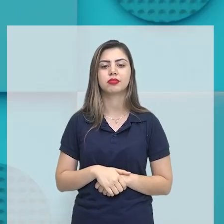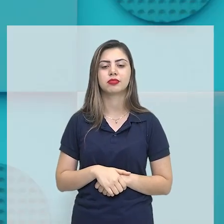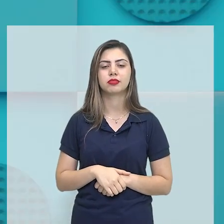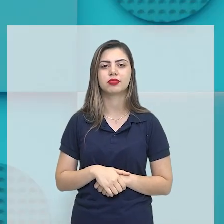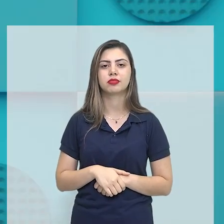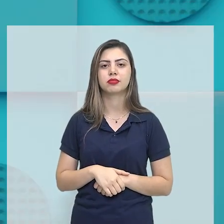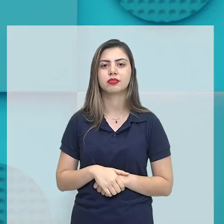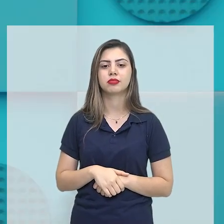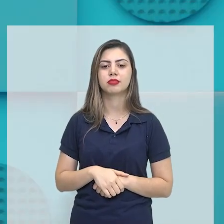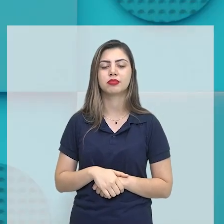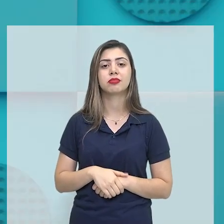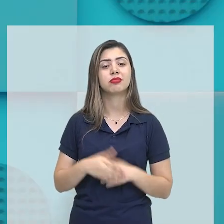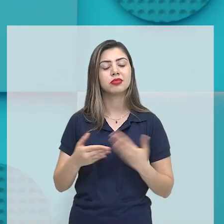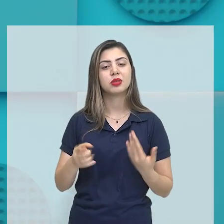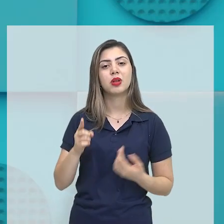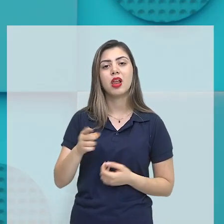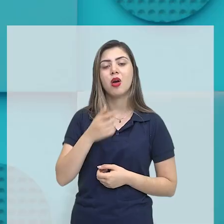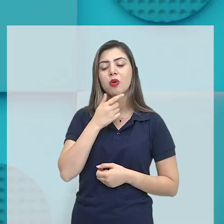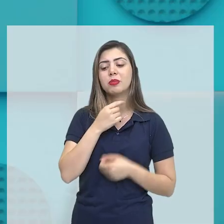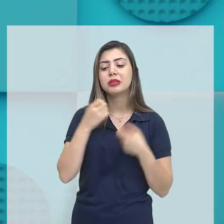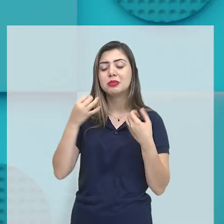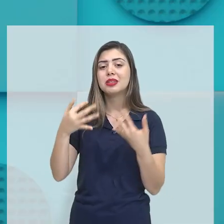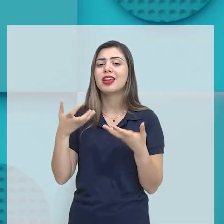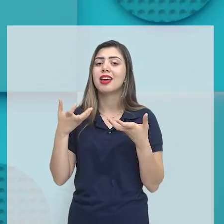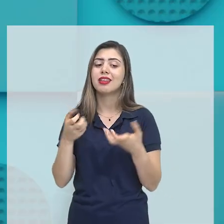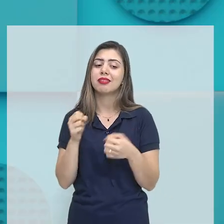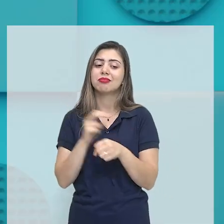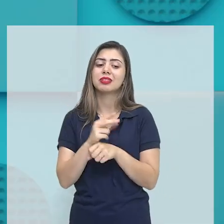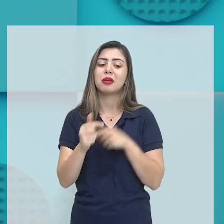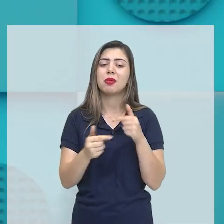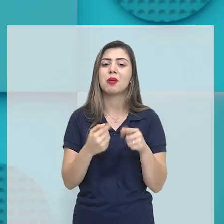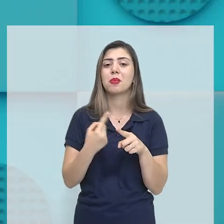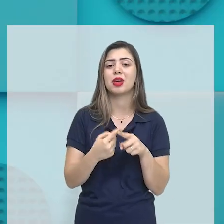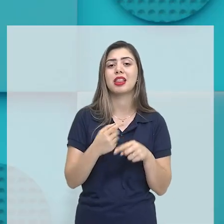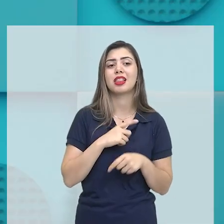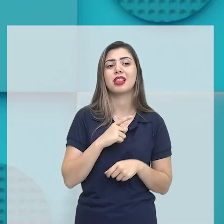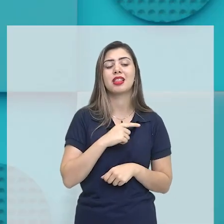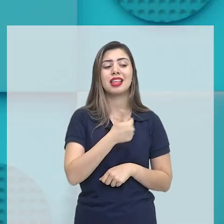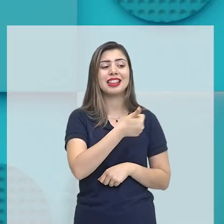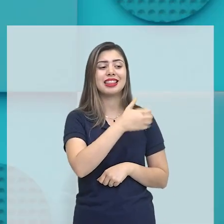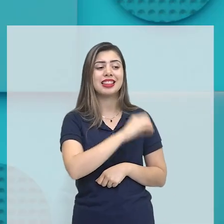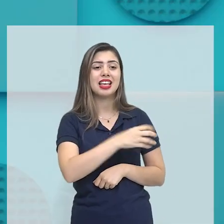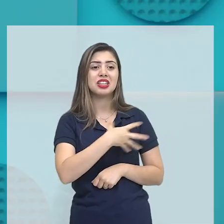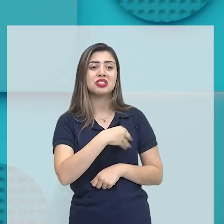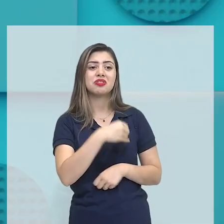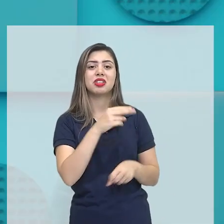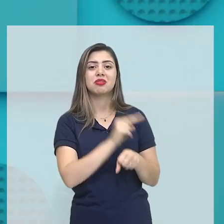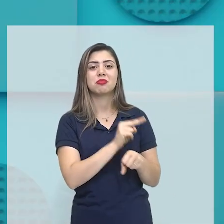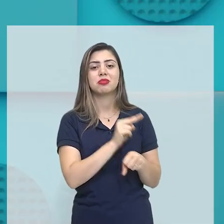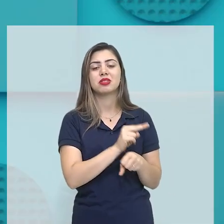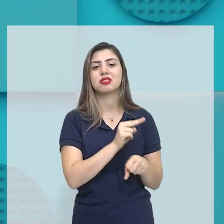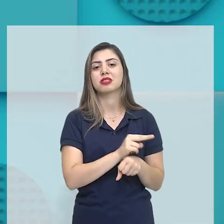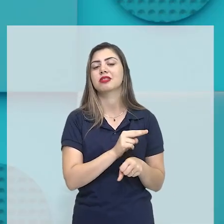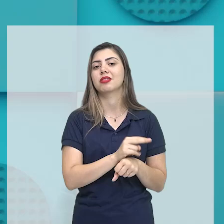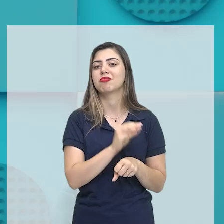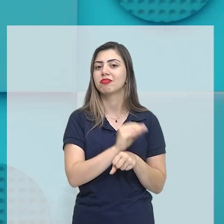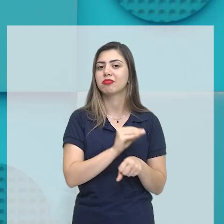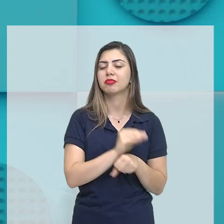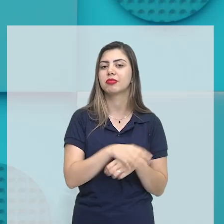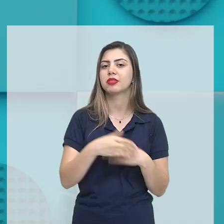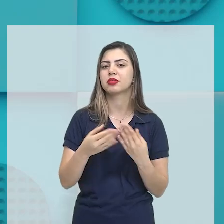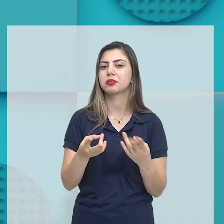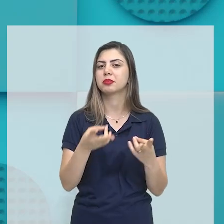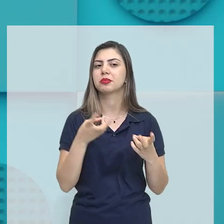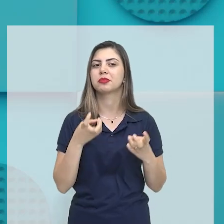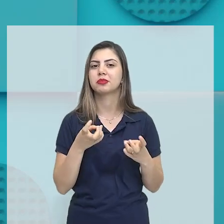uma oportunidade de emprego. Por quê? Porque ele tem 10 filhos para criar. Então, a gente observa aqui,